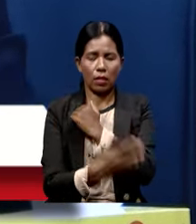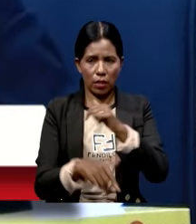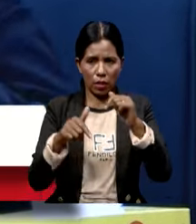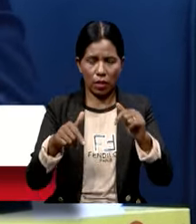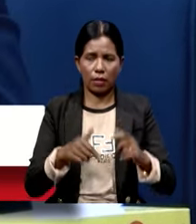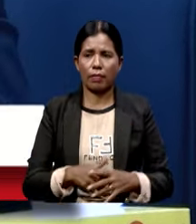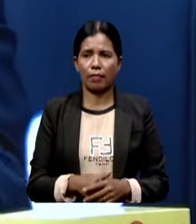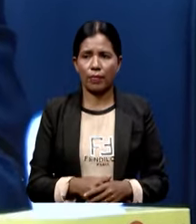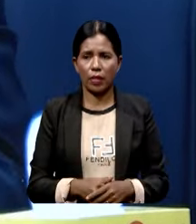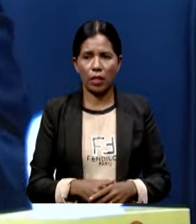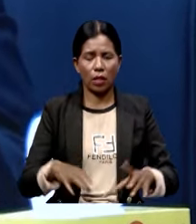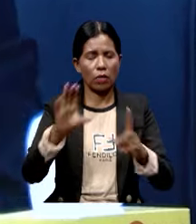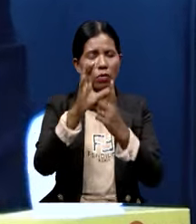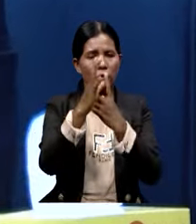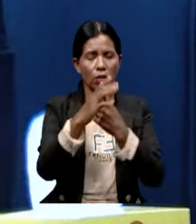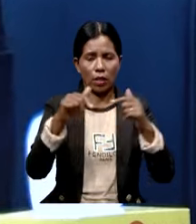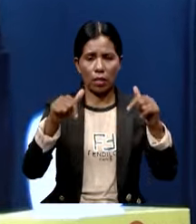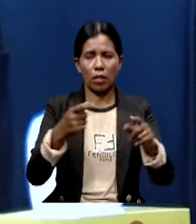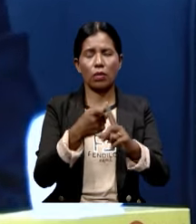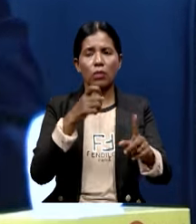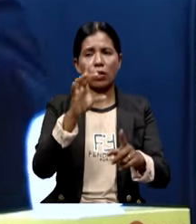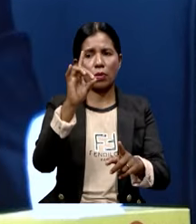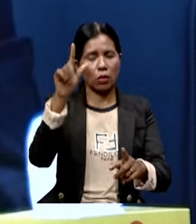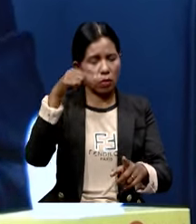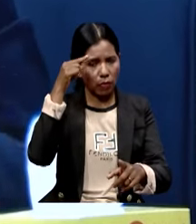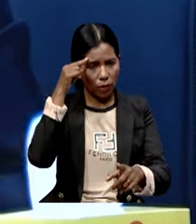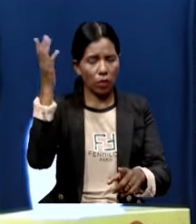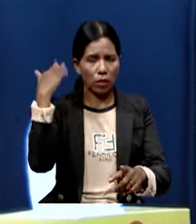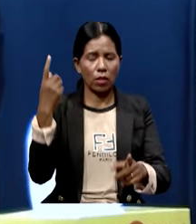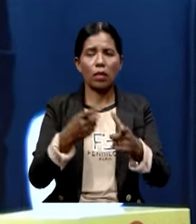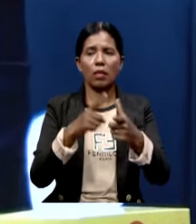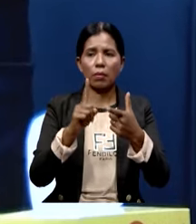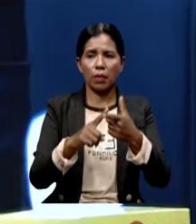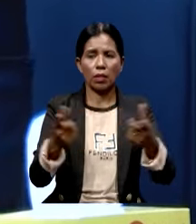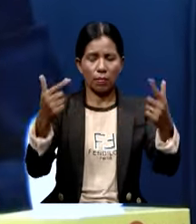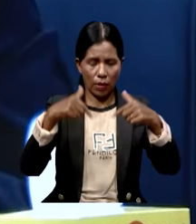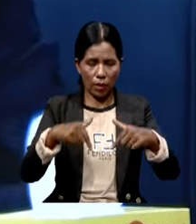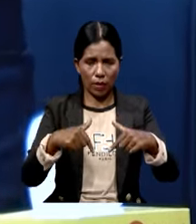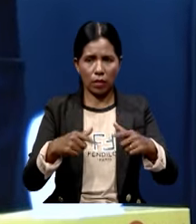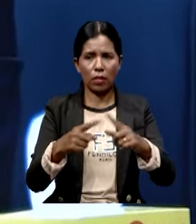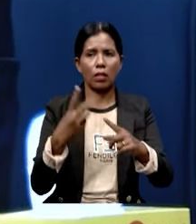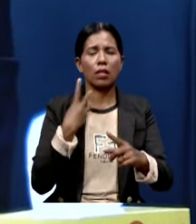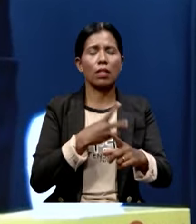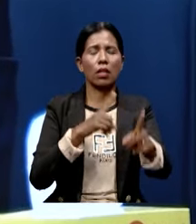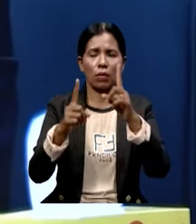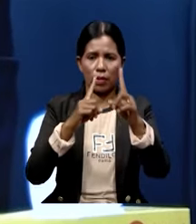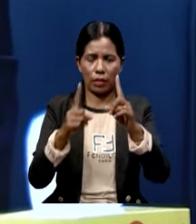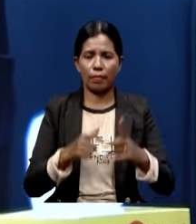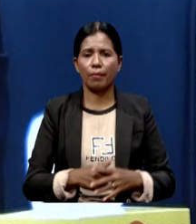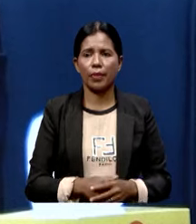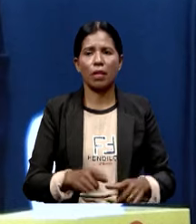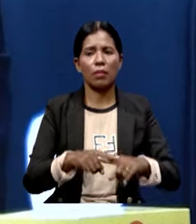antau kultura ida ne mai kera susi utabu governo ida uluk ida pois mai tuta mai na fatin i ohing ita kulia